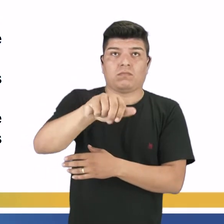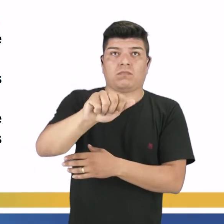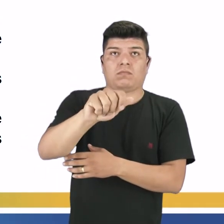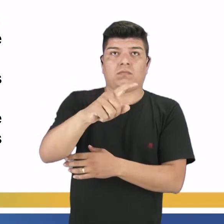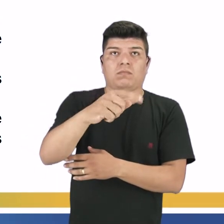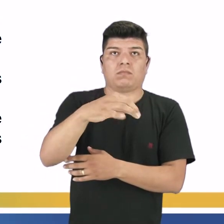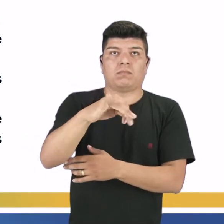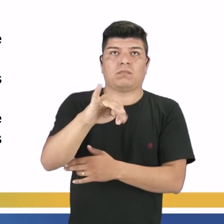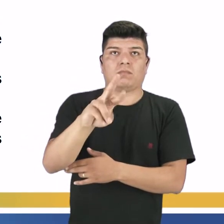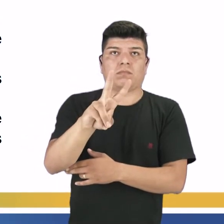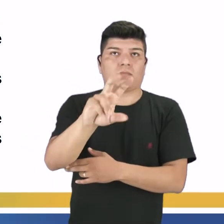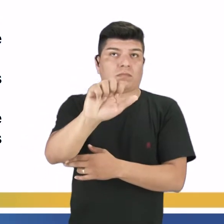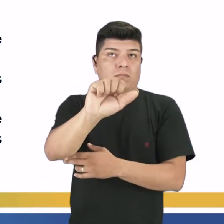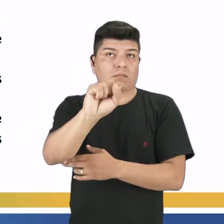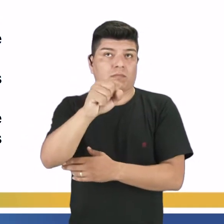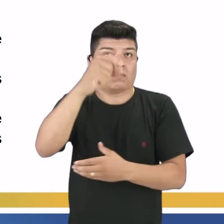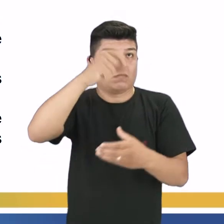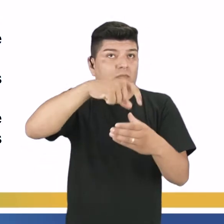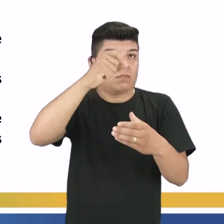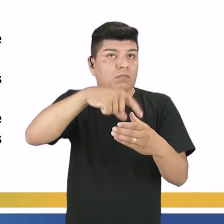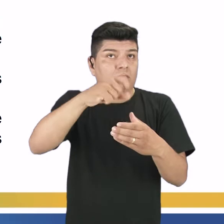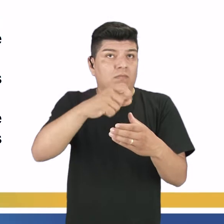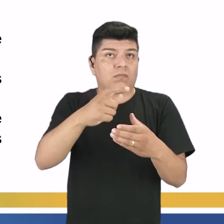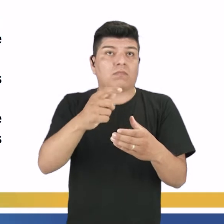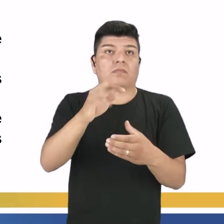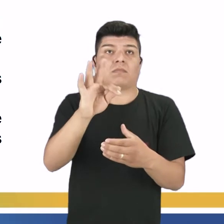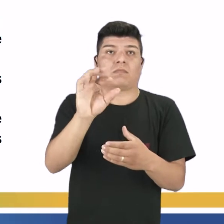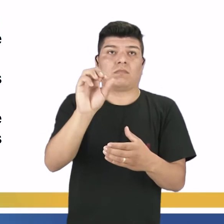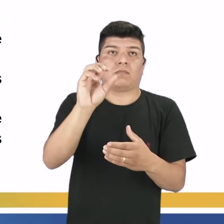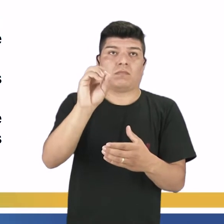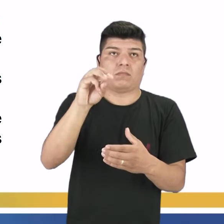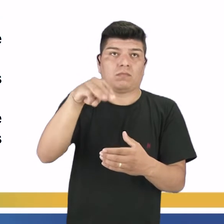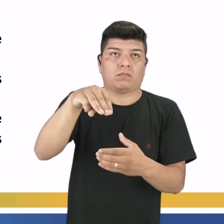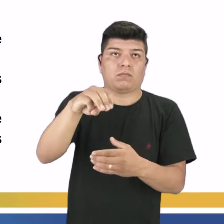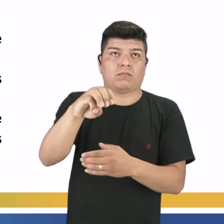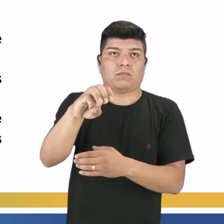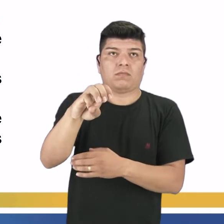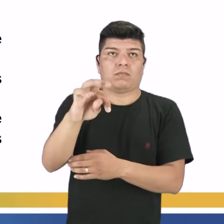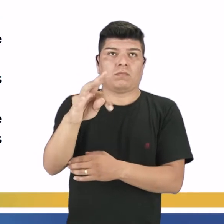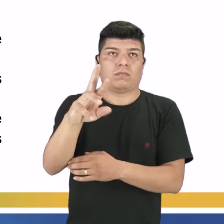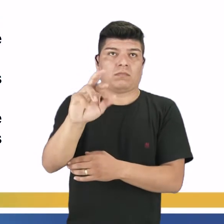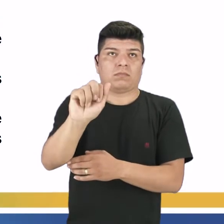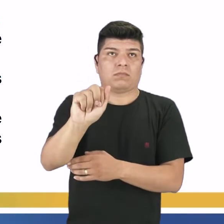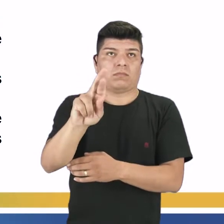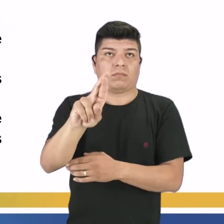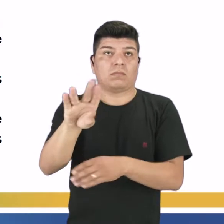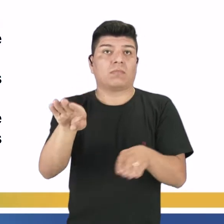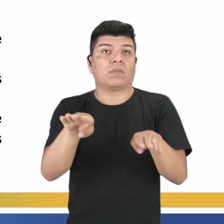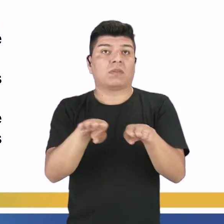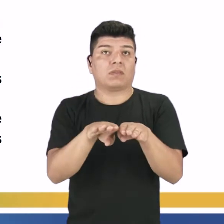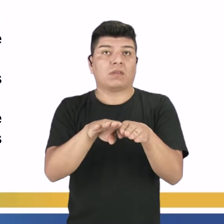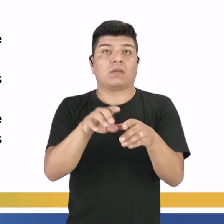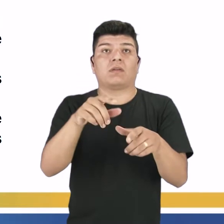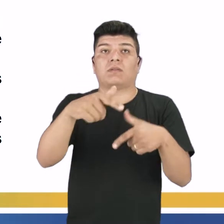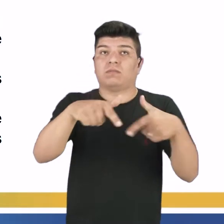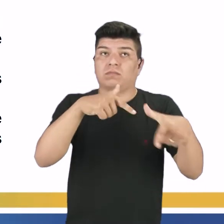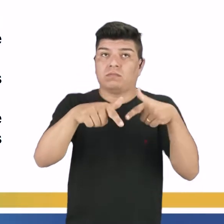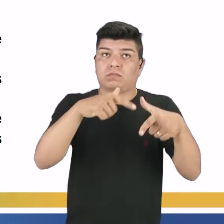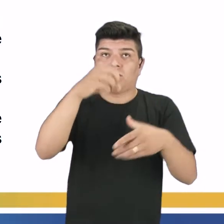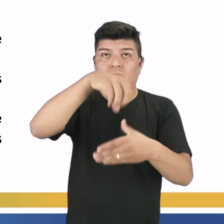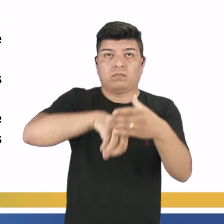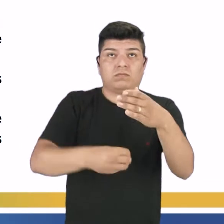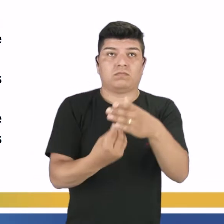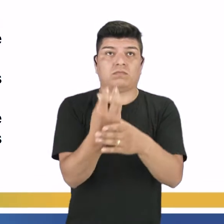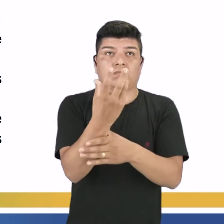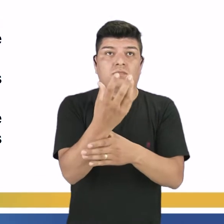plantadas, fomentar as atividades de reflorestamento, principalmente em pequenas propriedades rurais, apoiar